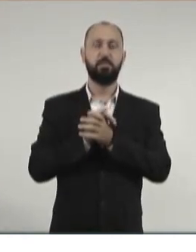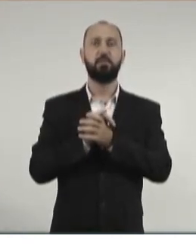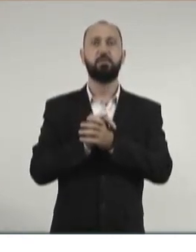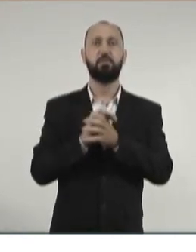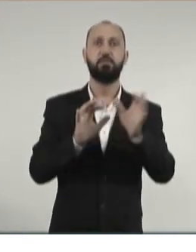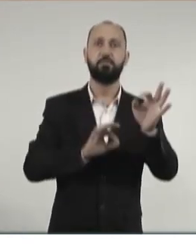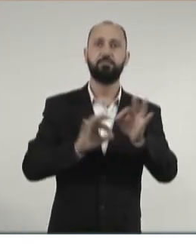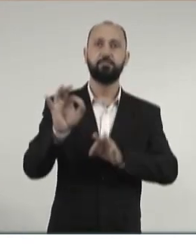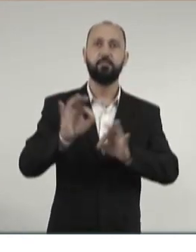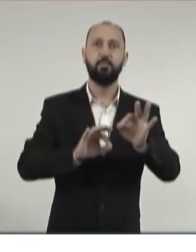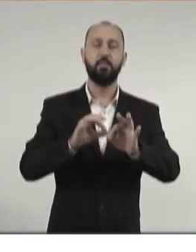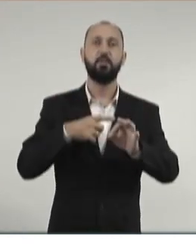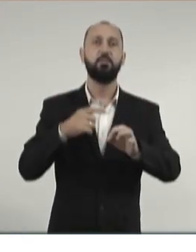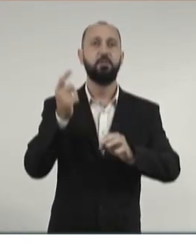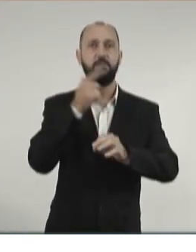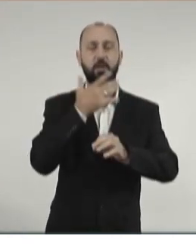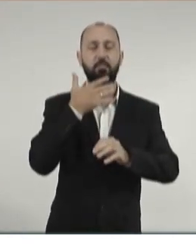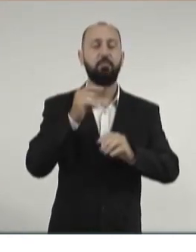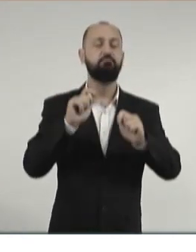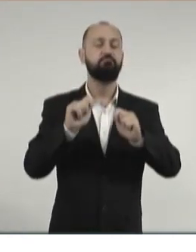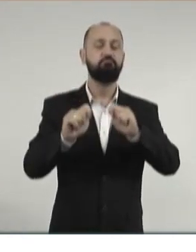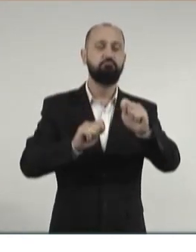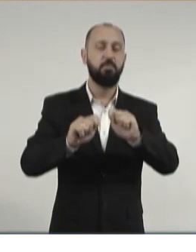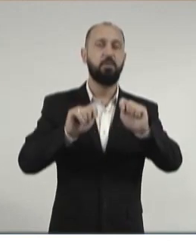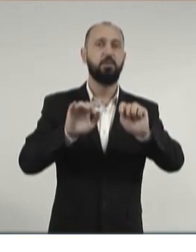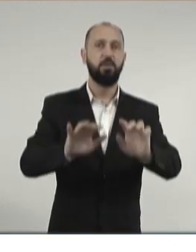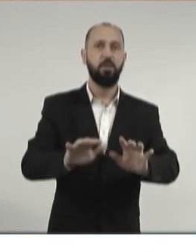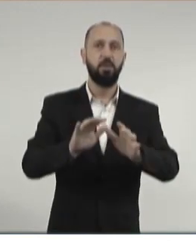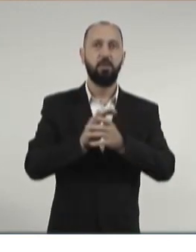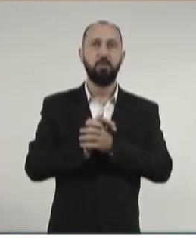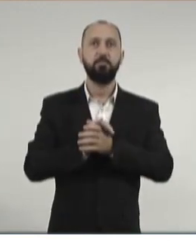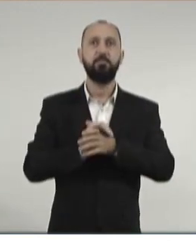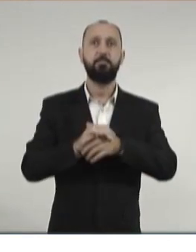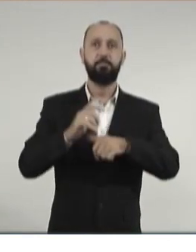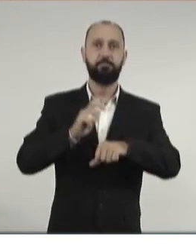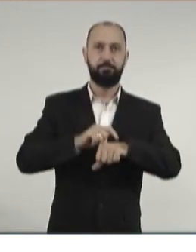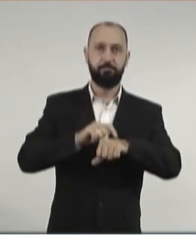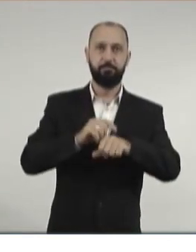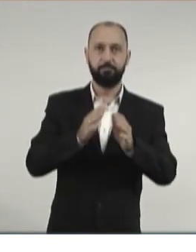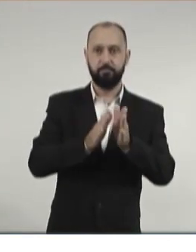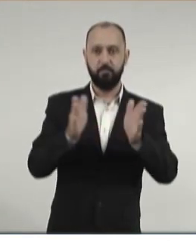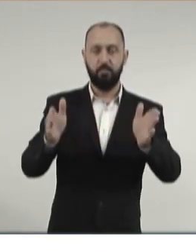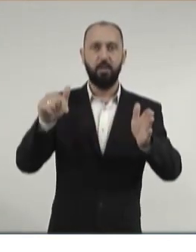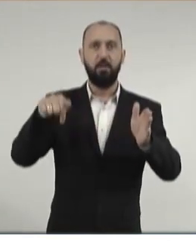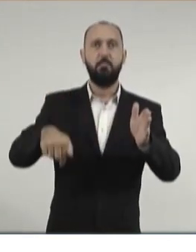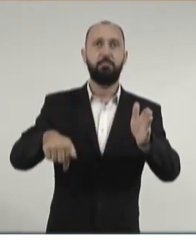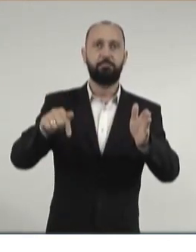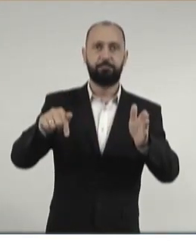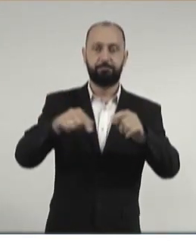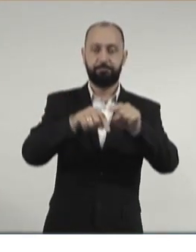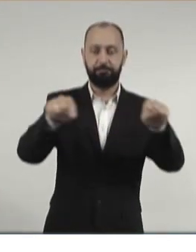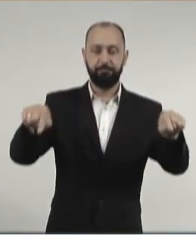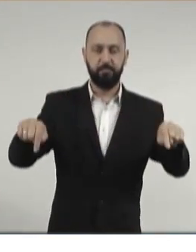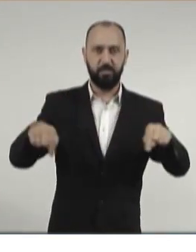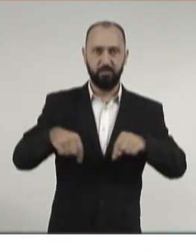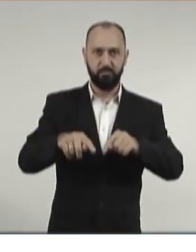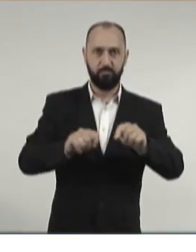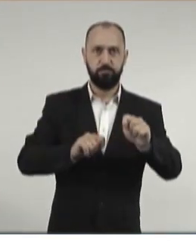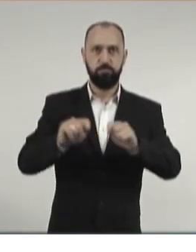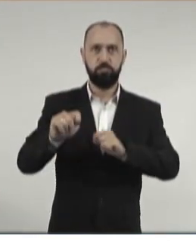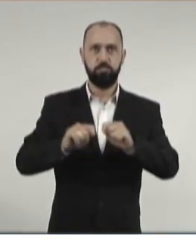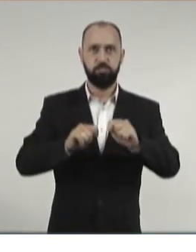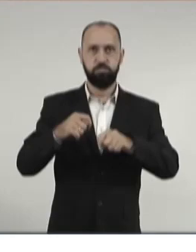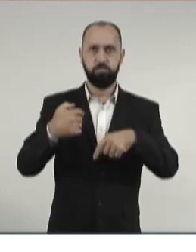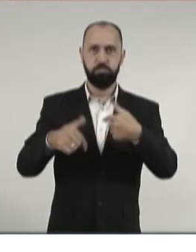essas providências no sentido de tentar minimizar o máximo possível a situação que vem ocorrendo lá dentro dos limites também que nós temos aí de